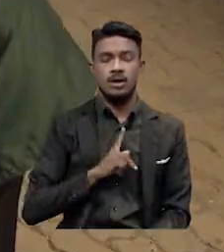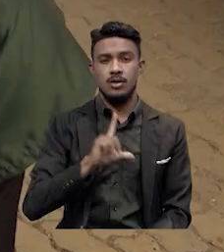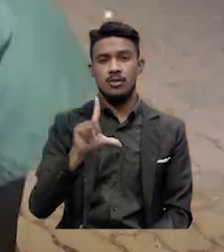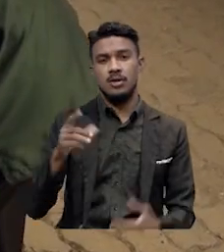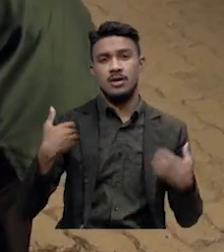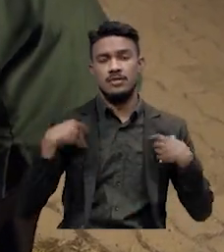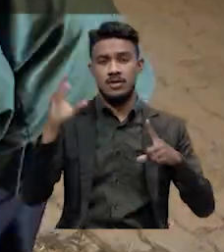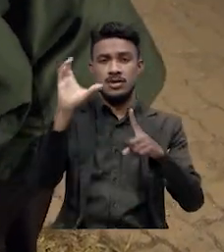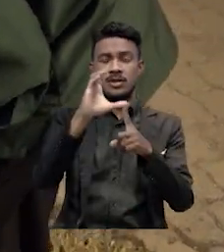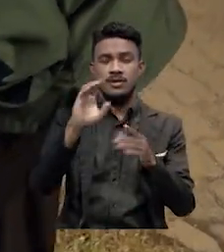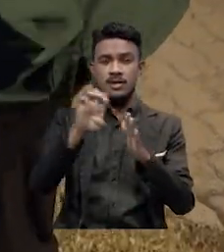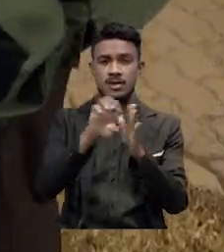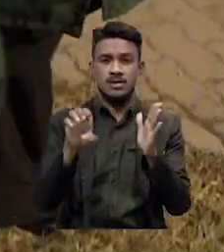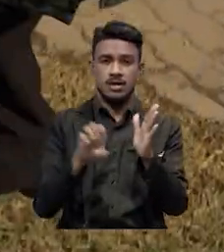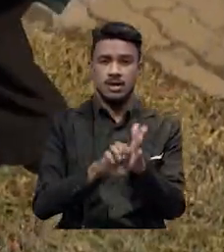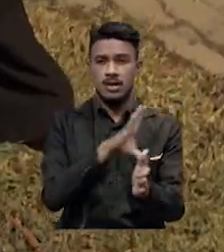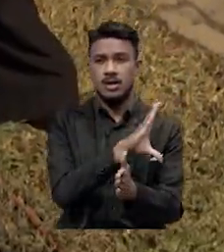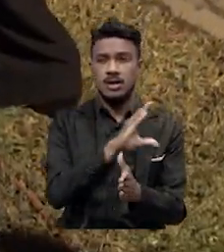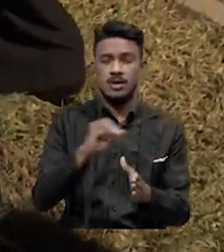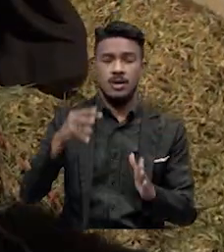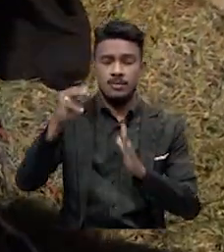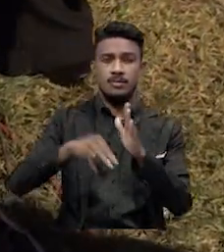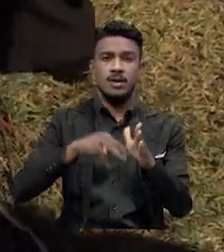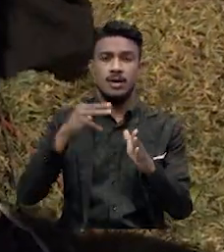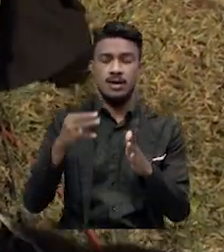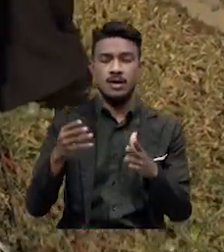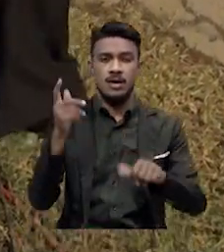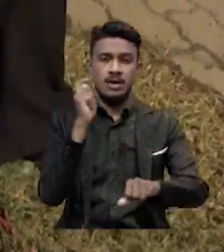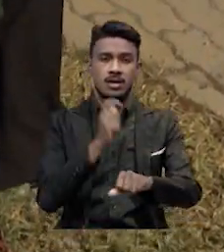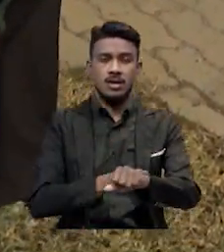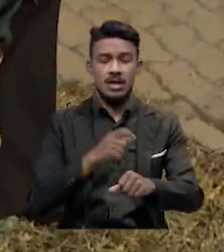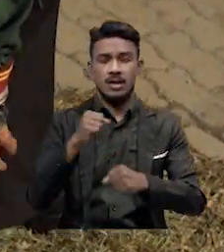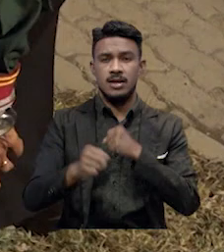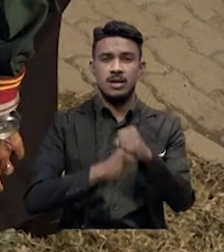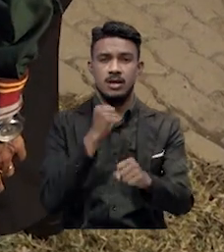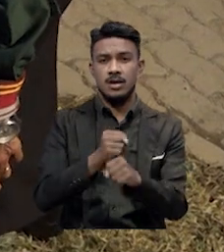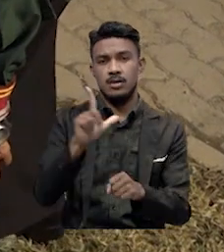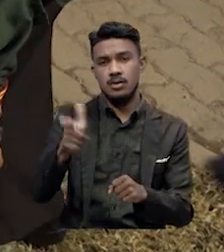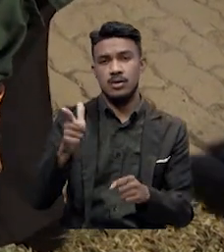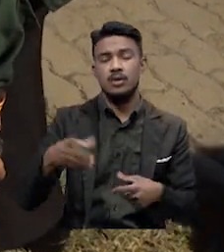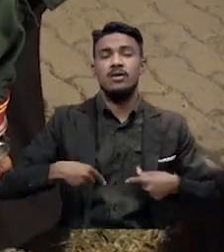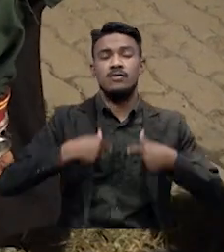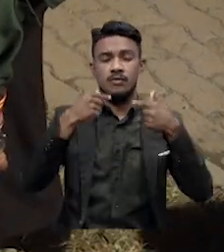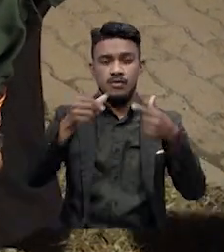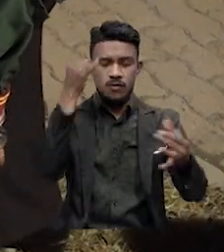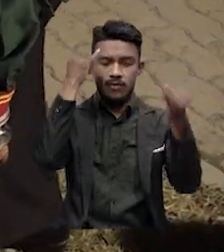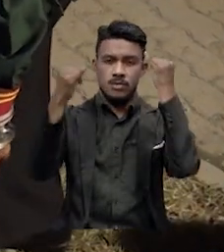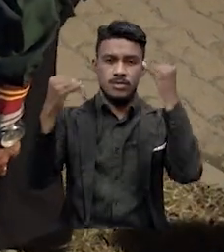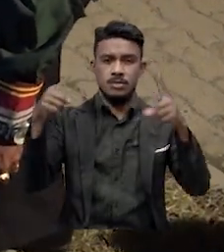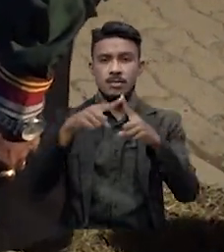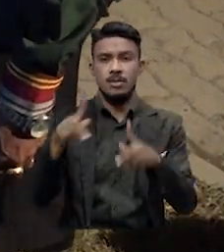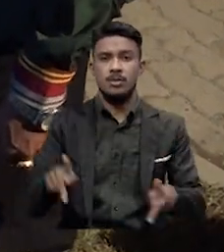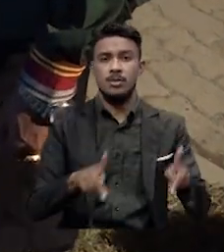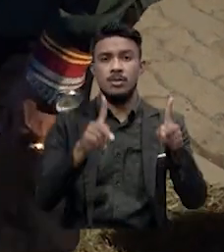Chefe de Estado congratula mídia estatal, né? Tamba durante Tinang Ruanulu, servi informação para o público, no